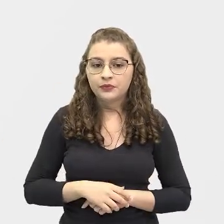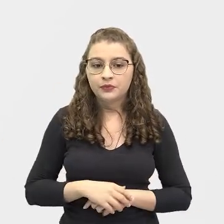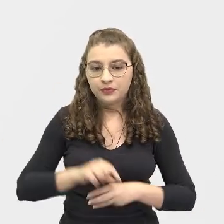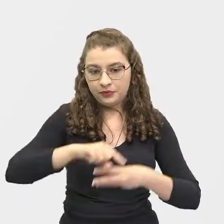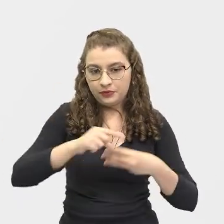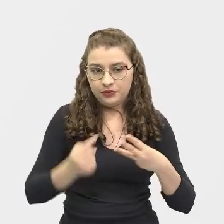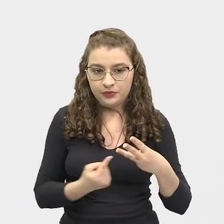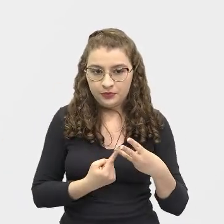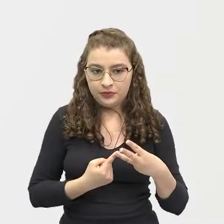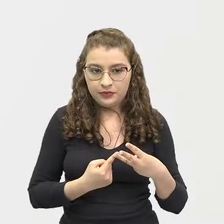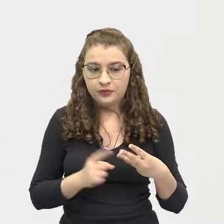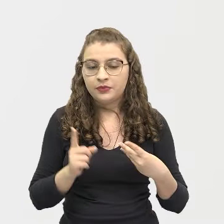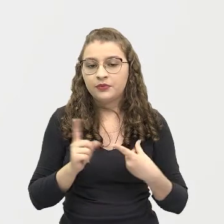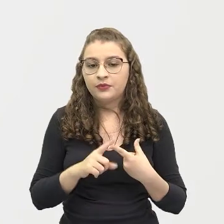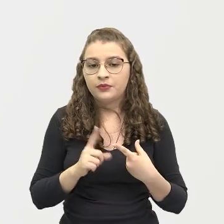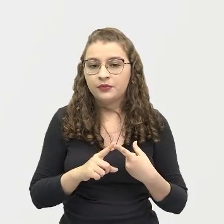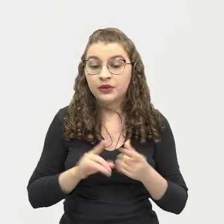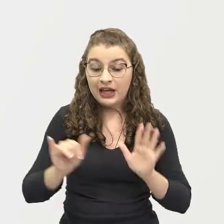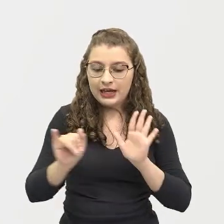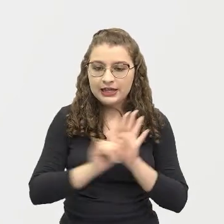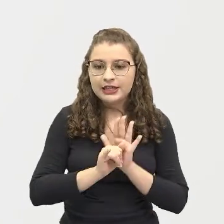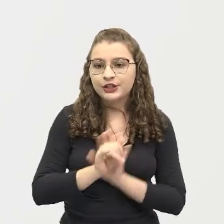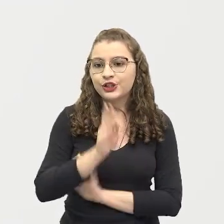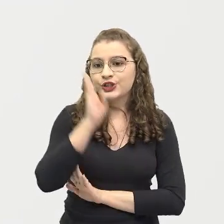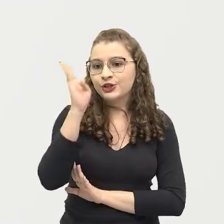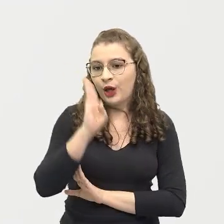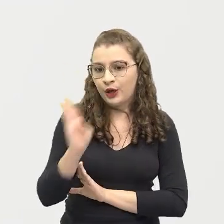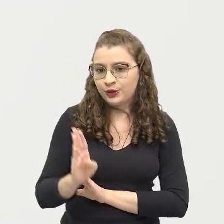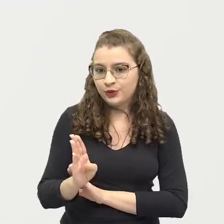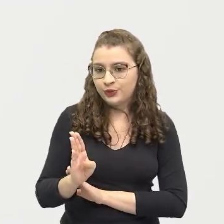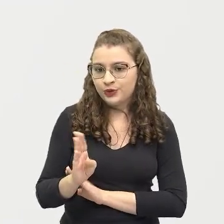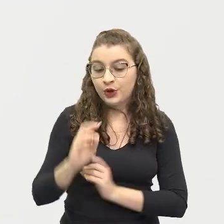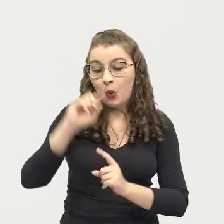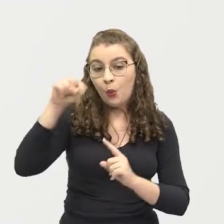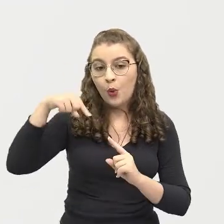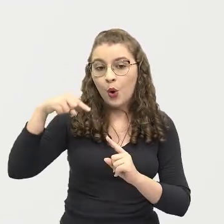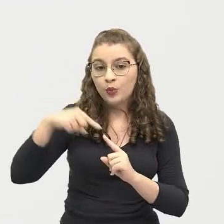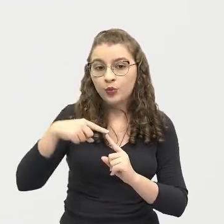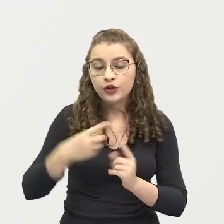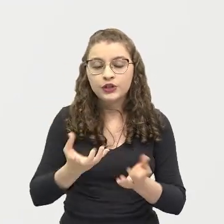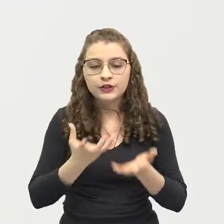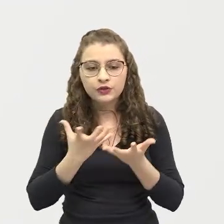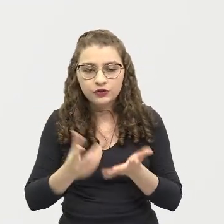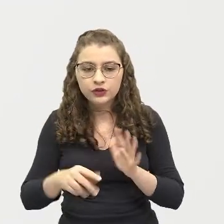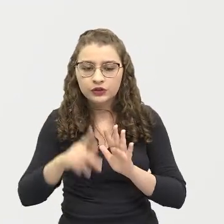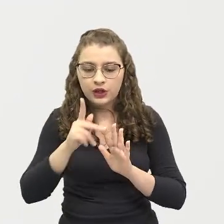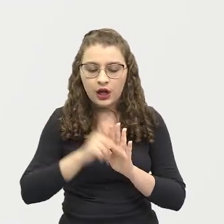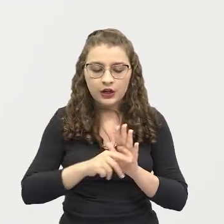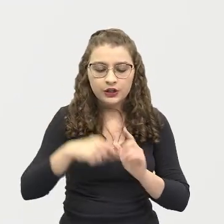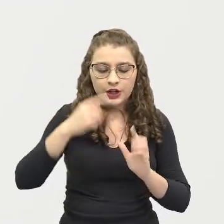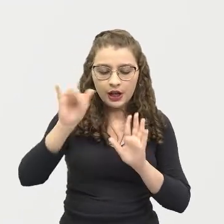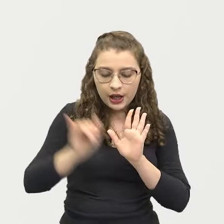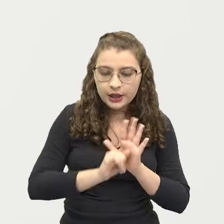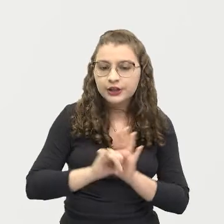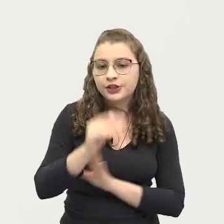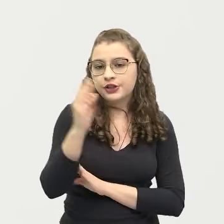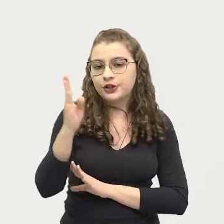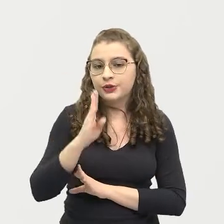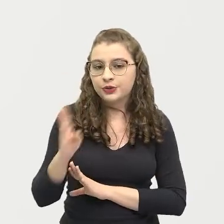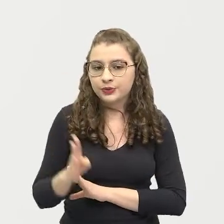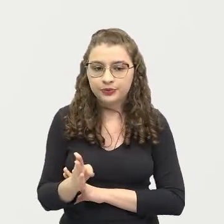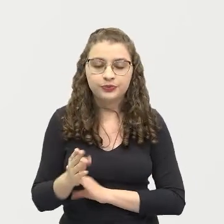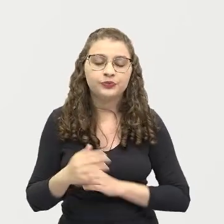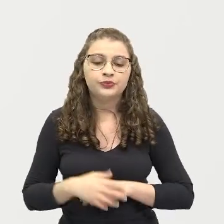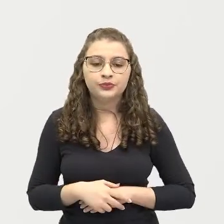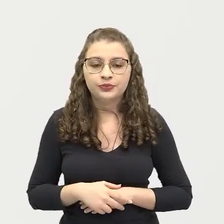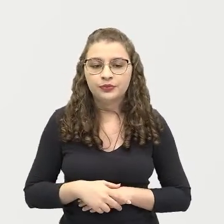vai buscar a identidade nacional. Ele vai buscar a identidade nacional, a identidade